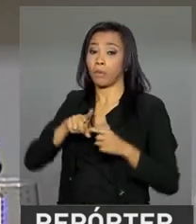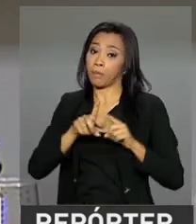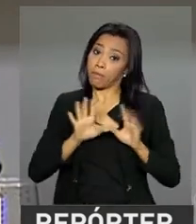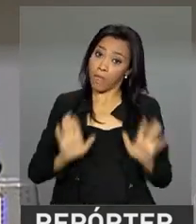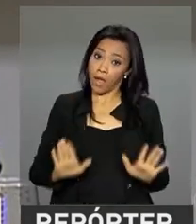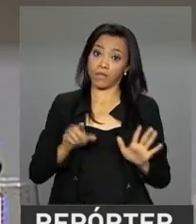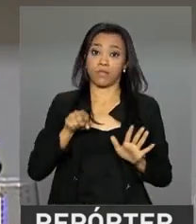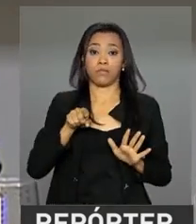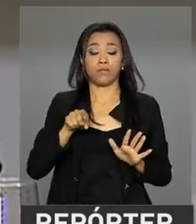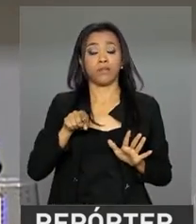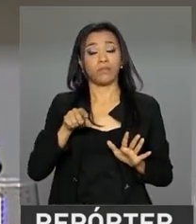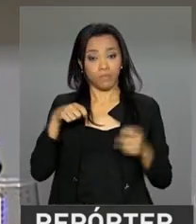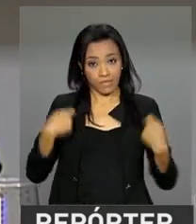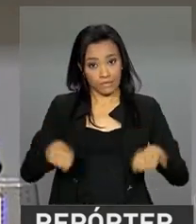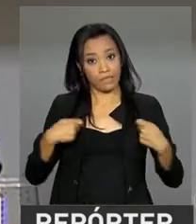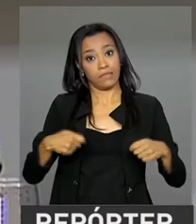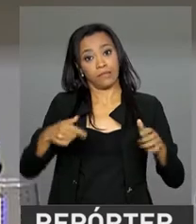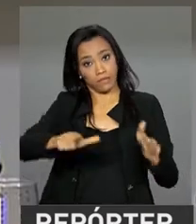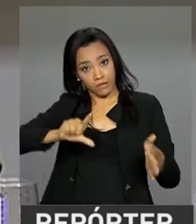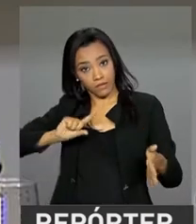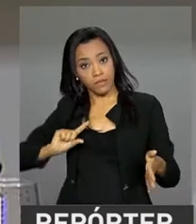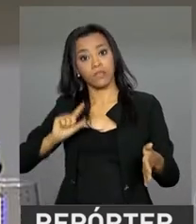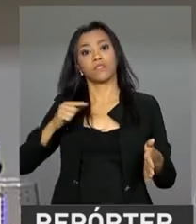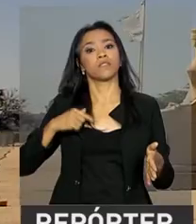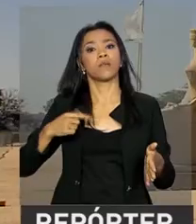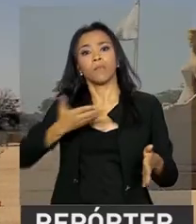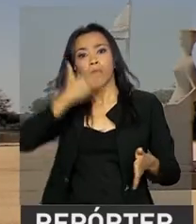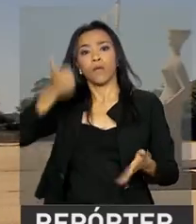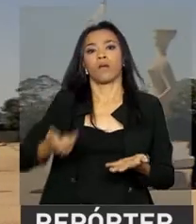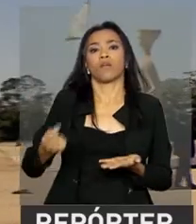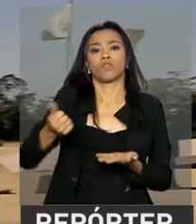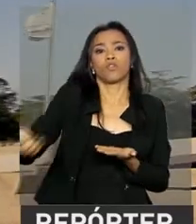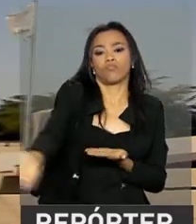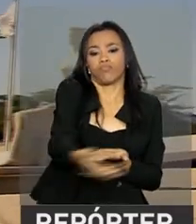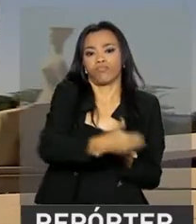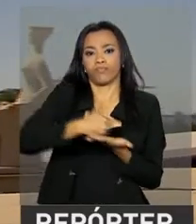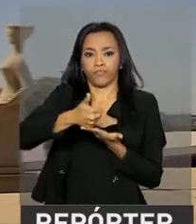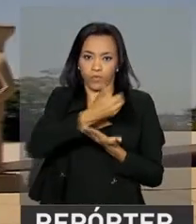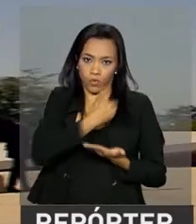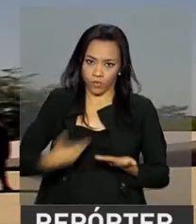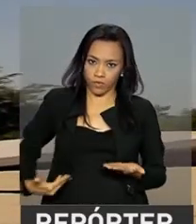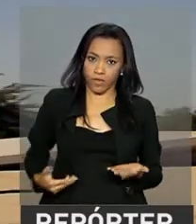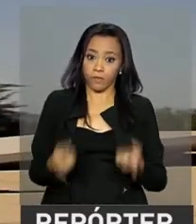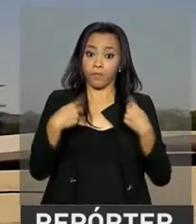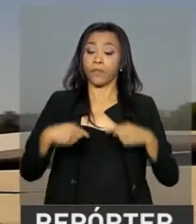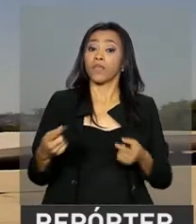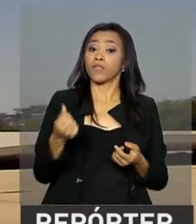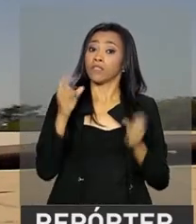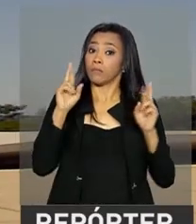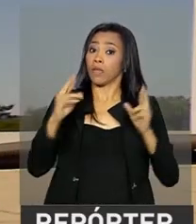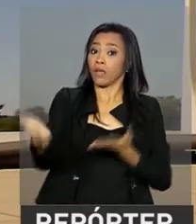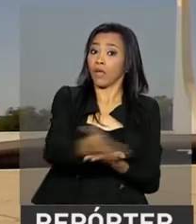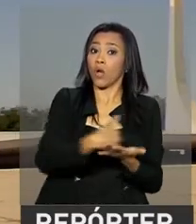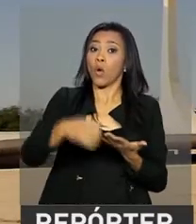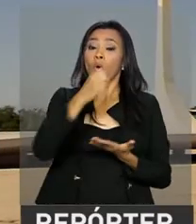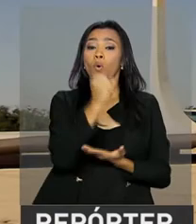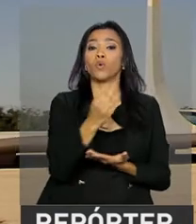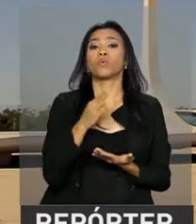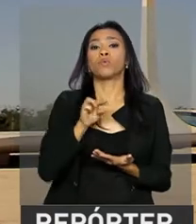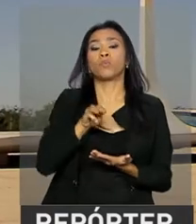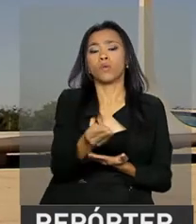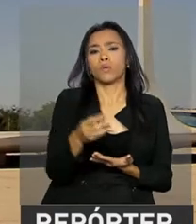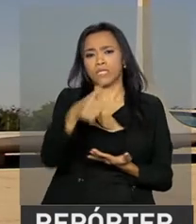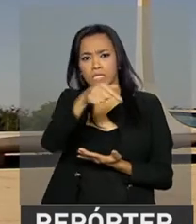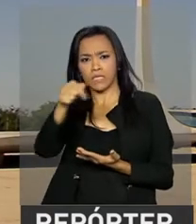a a arrecadação o governo ainda espera arrecadar 8 milhões e 700 milhões de reais